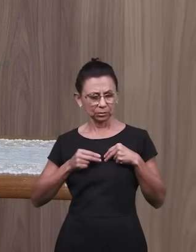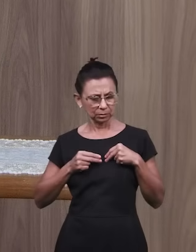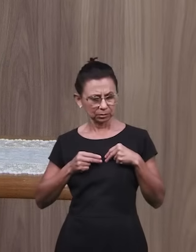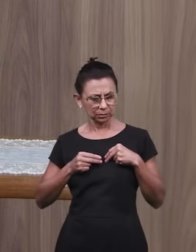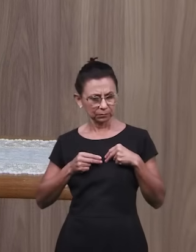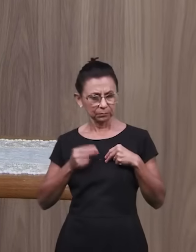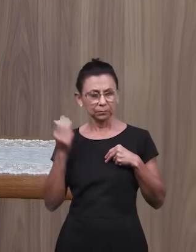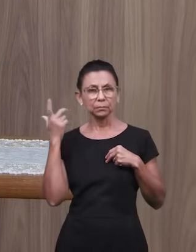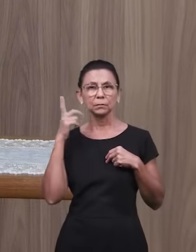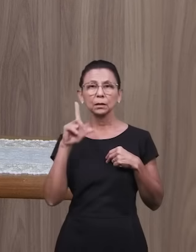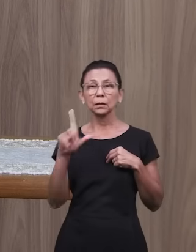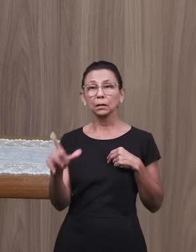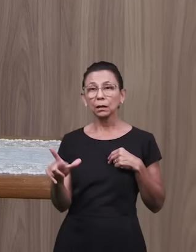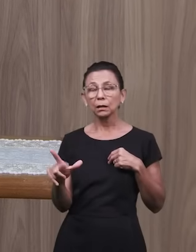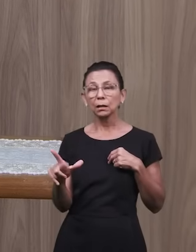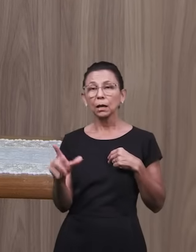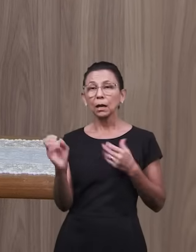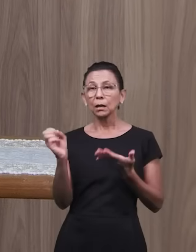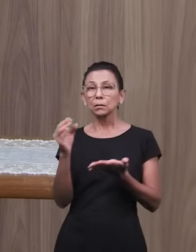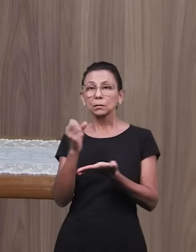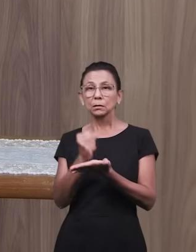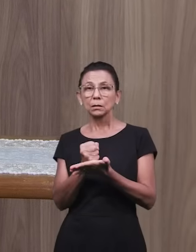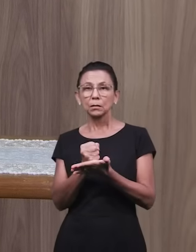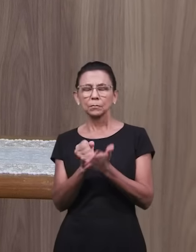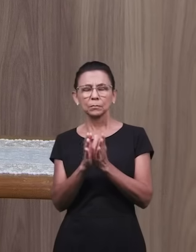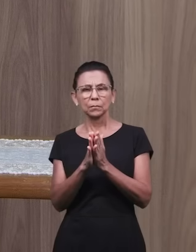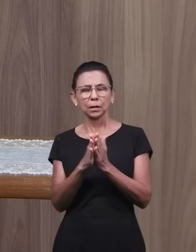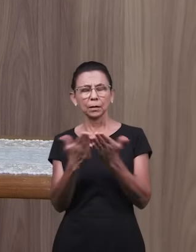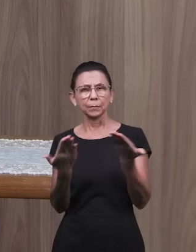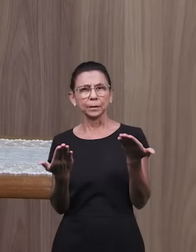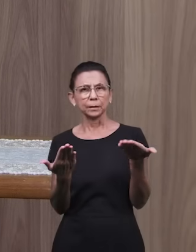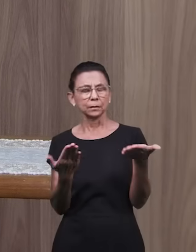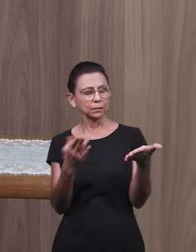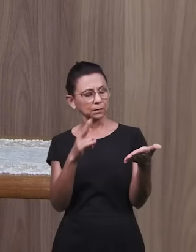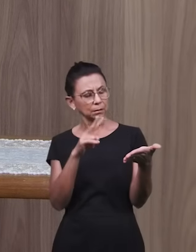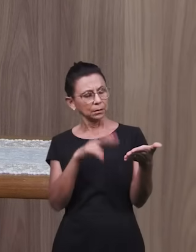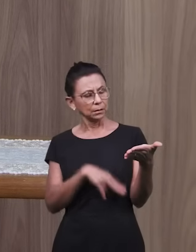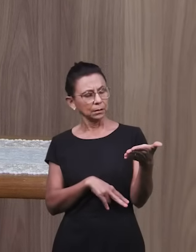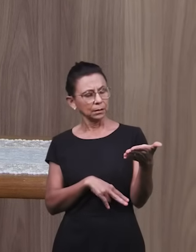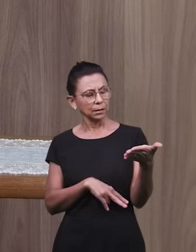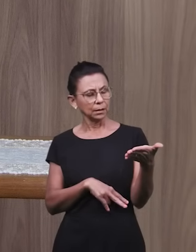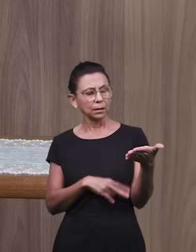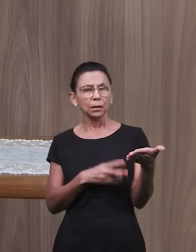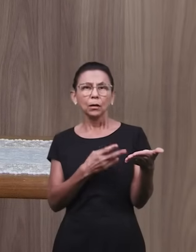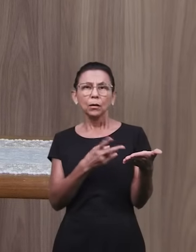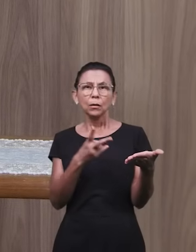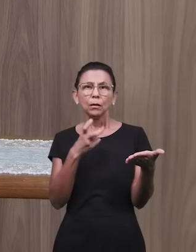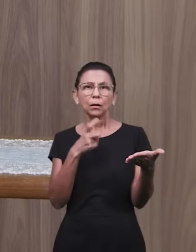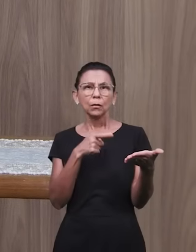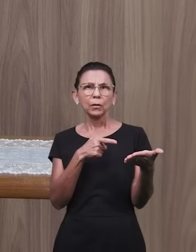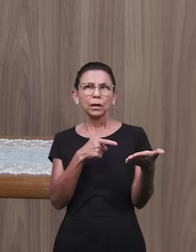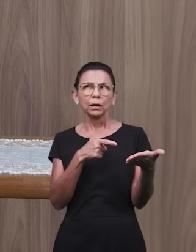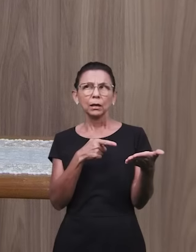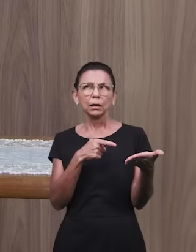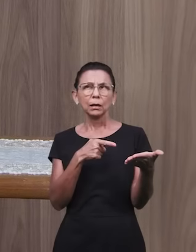E ao ler o Novo Testamento, eu identifiquei que Deus estava